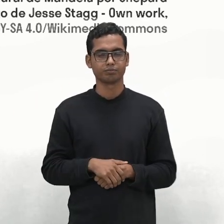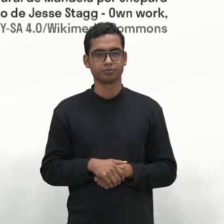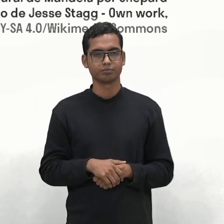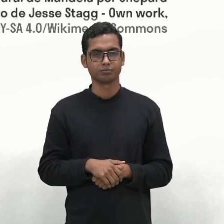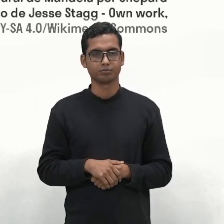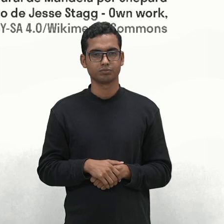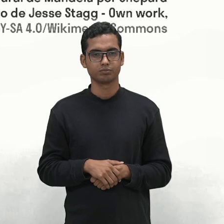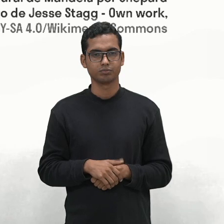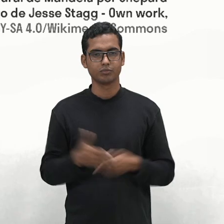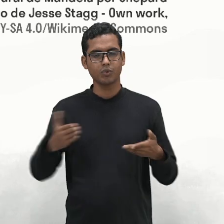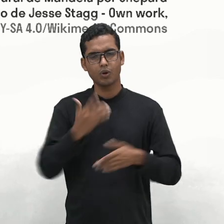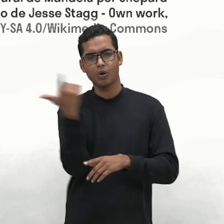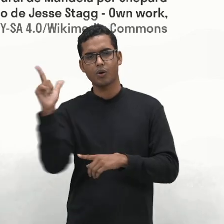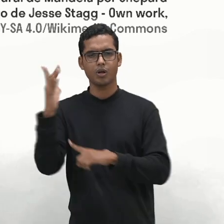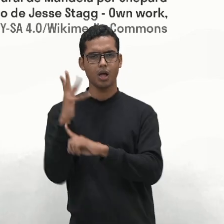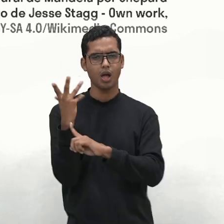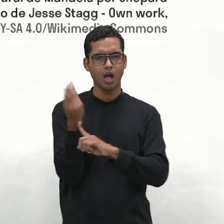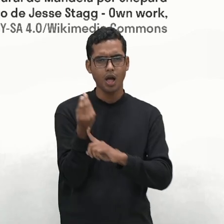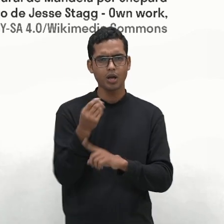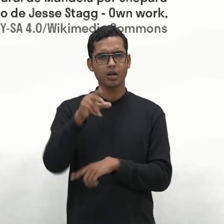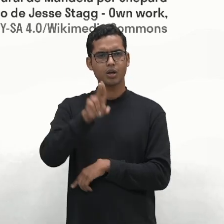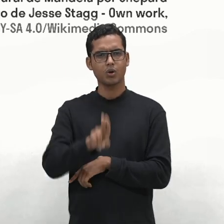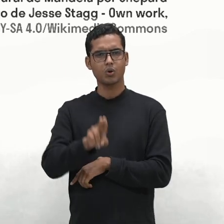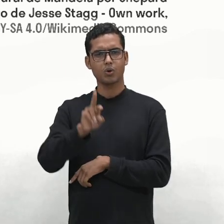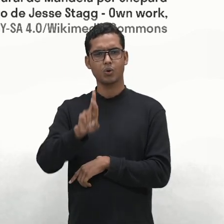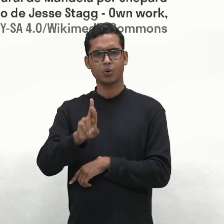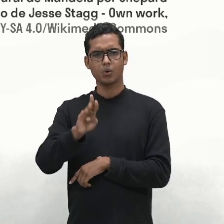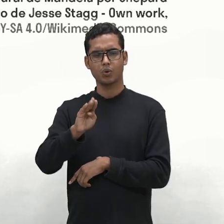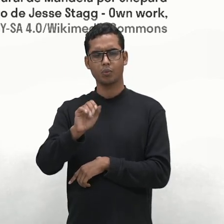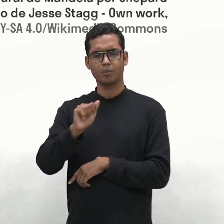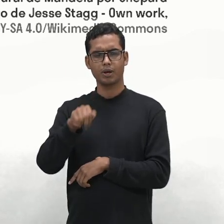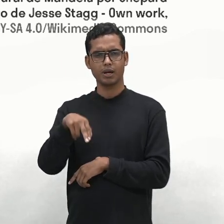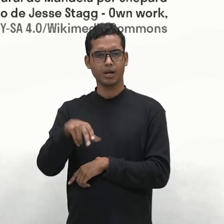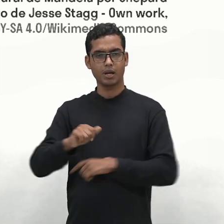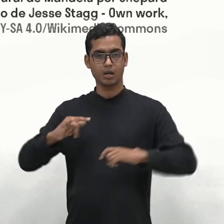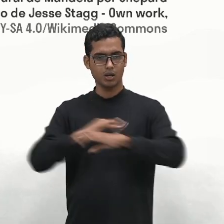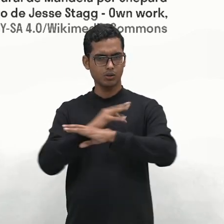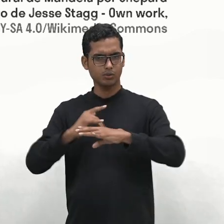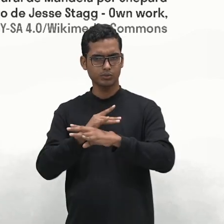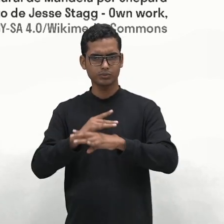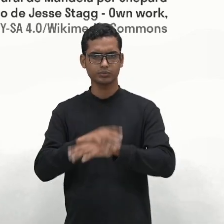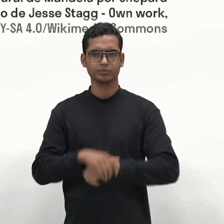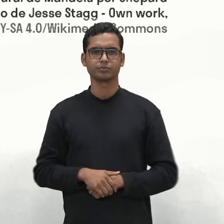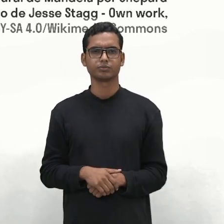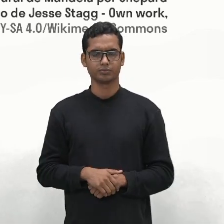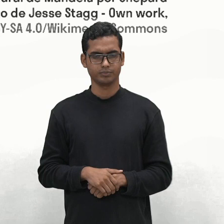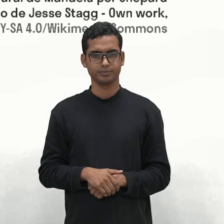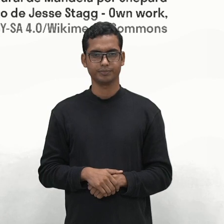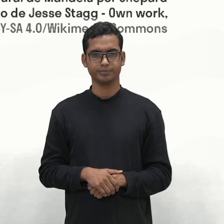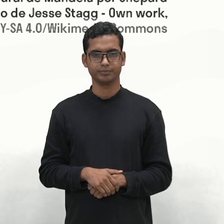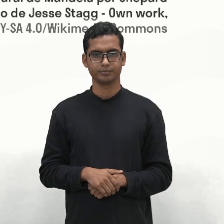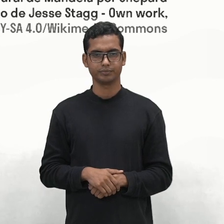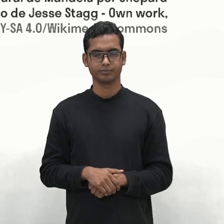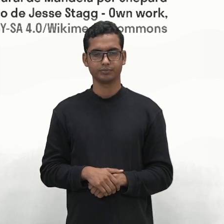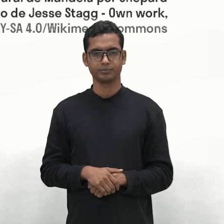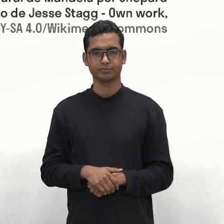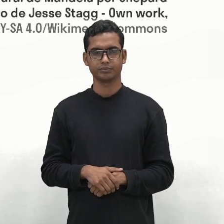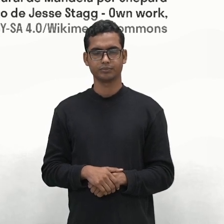arte urbana. E aí, o que eu trago dentro dessa arte urbana? É justamente, nós vamos ter o quê?